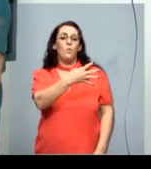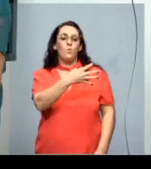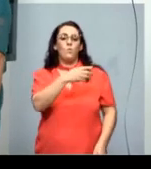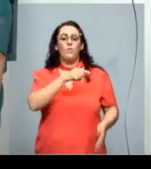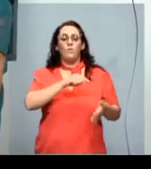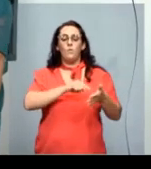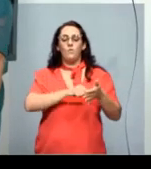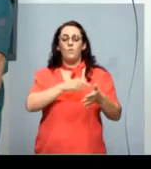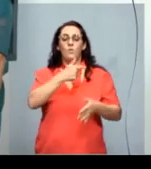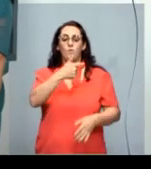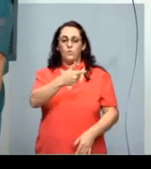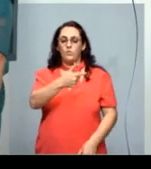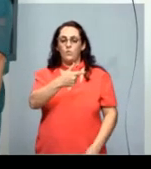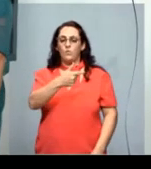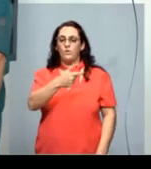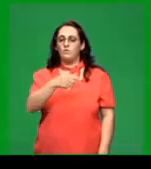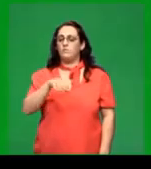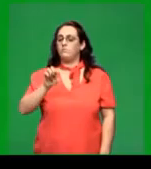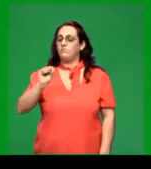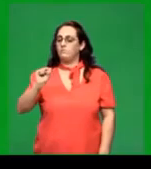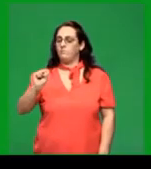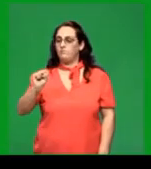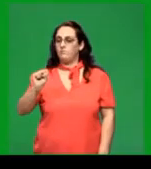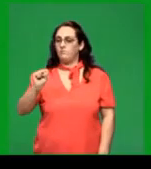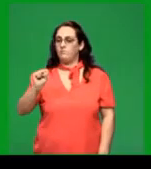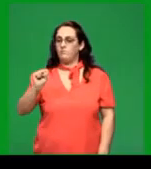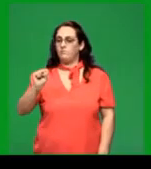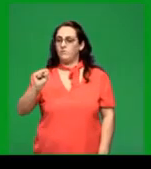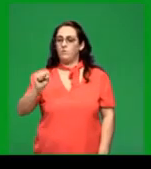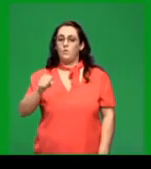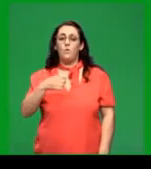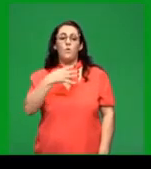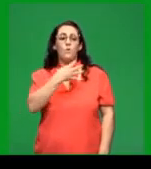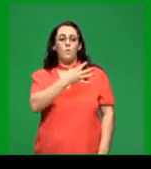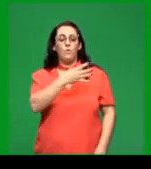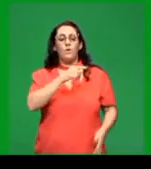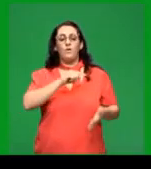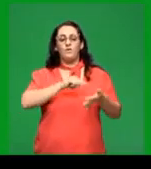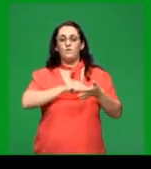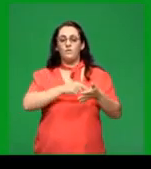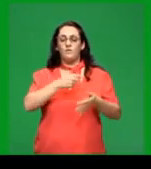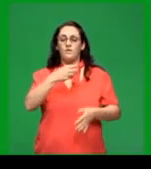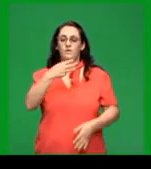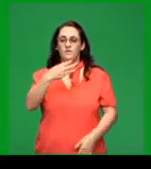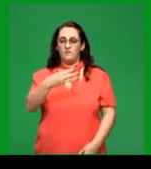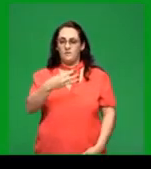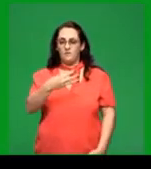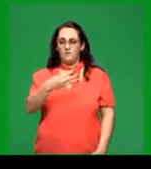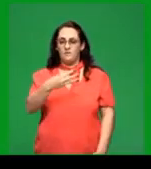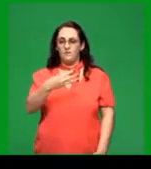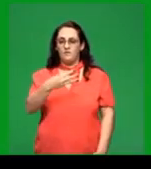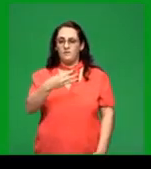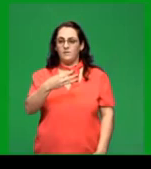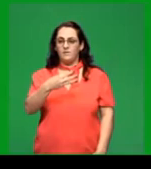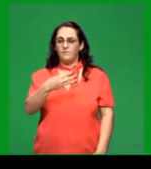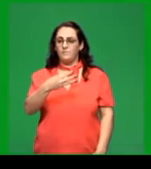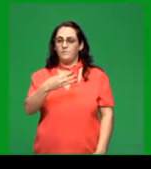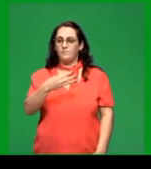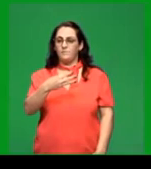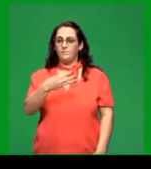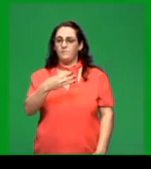vezes 2 dá 8, 4 vezes 3,